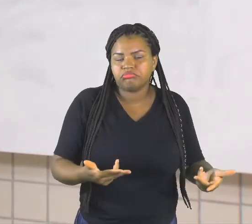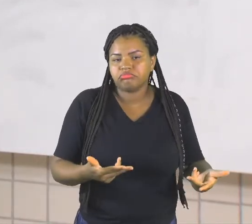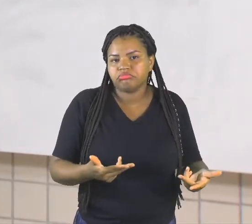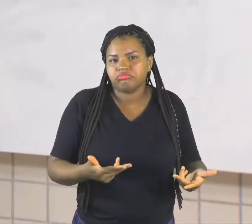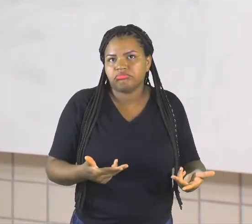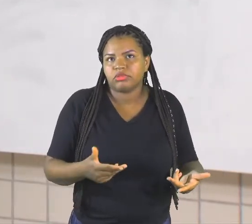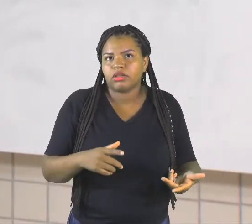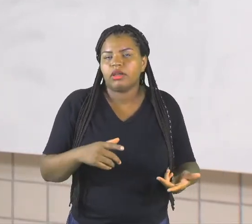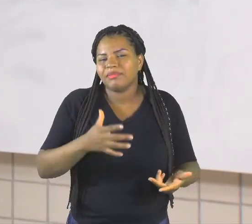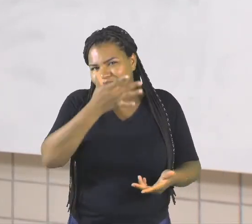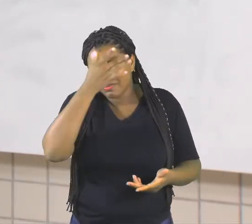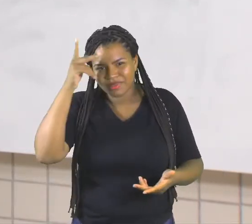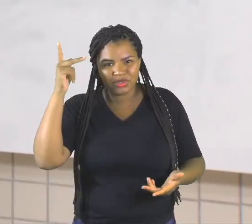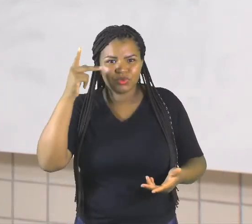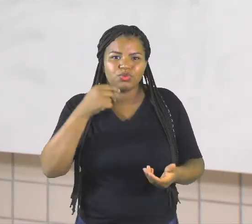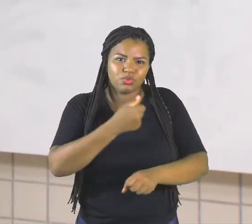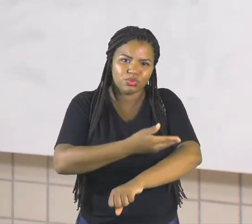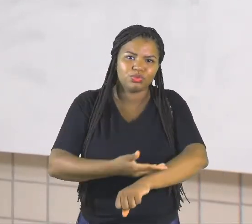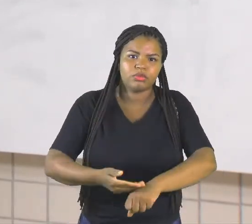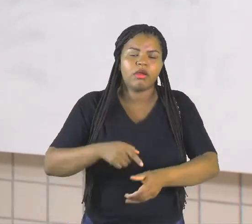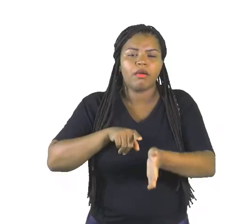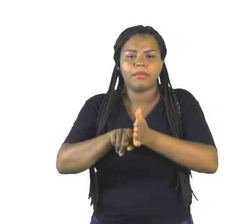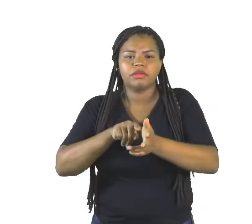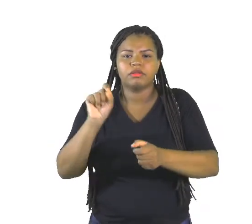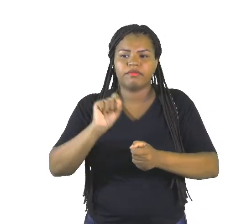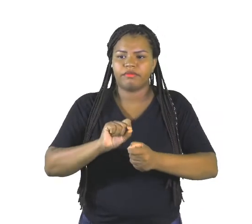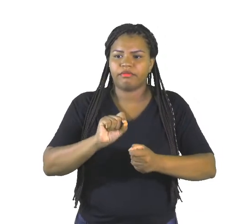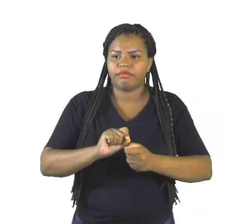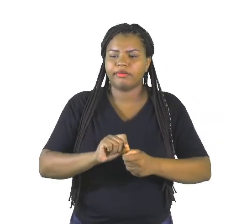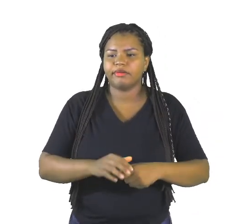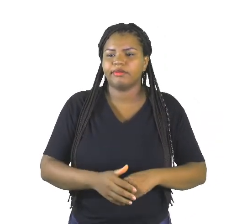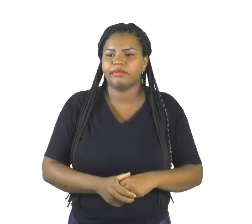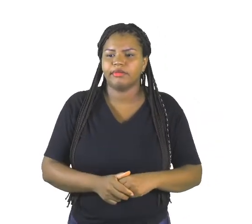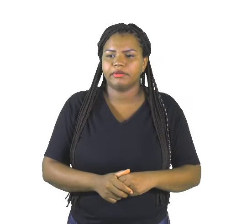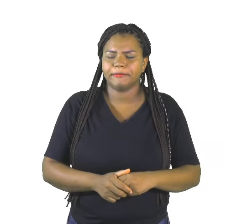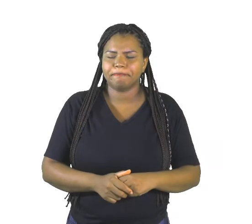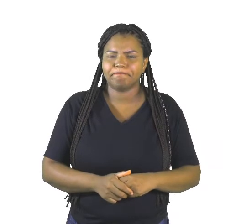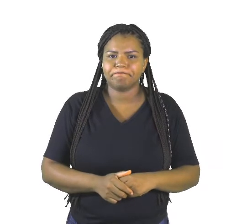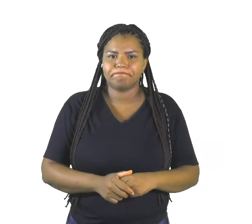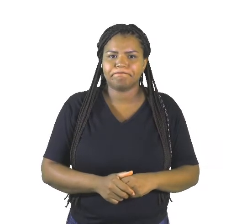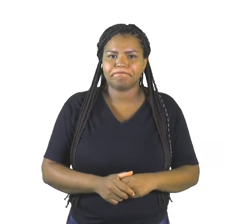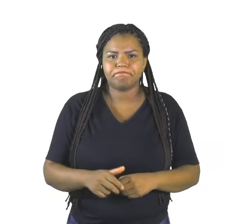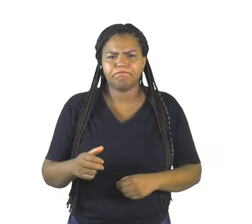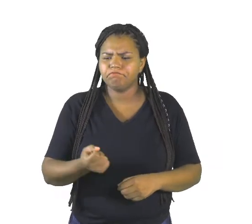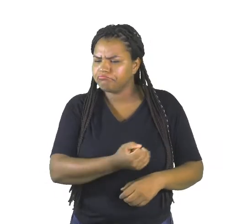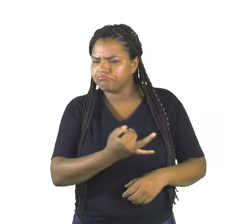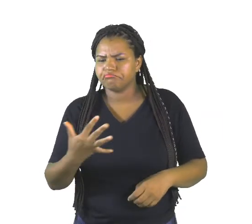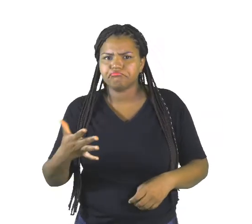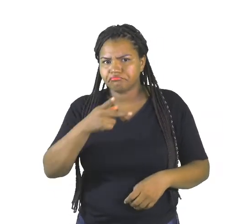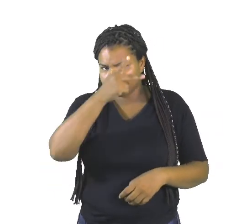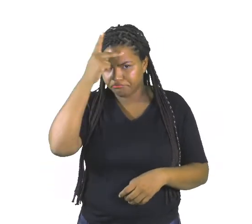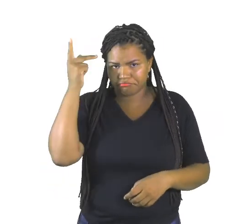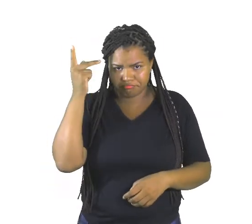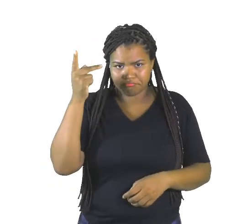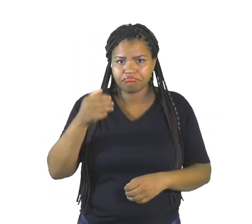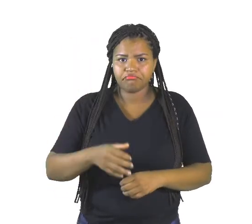esse costume, né? Numa pesquisa feita, né, com várias pessoas, né,